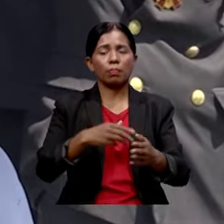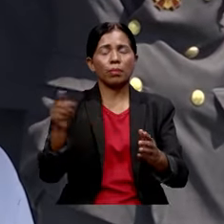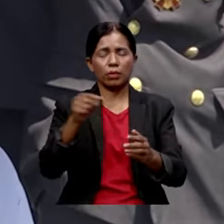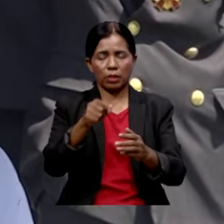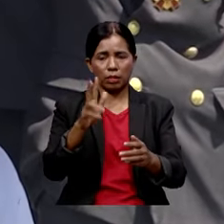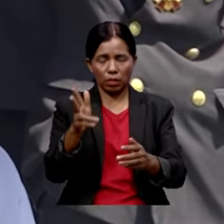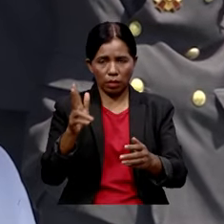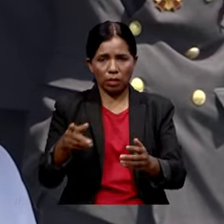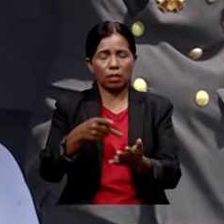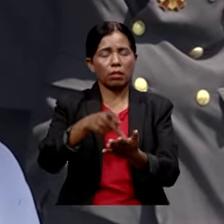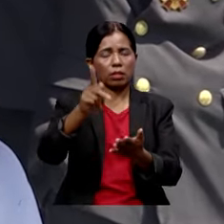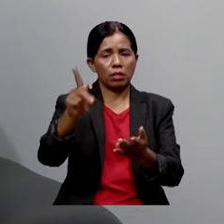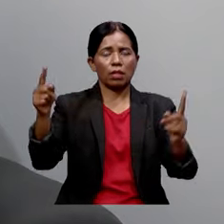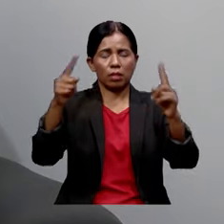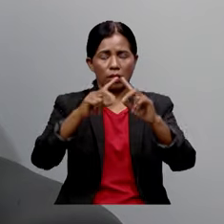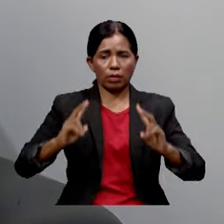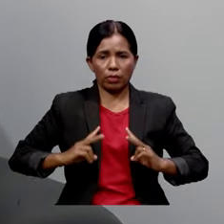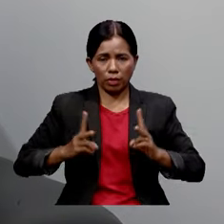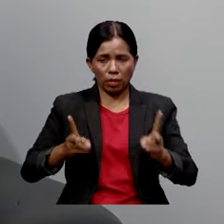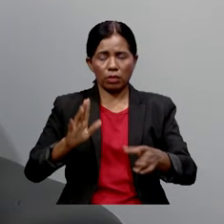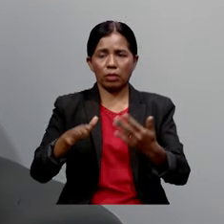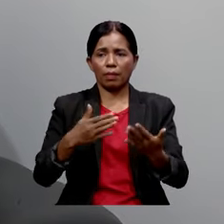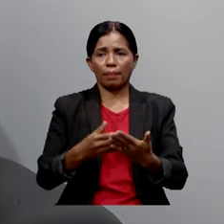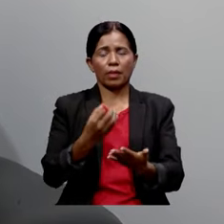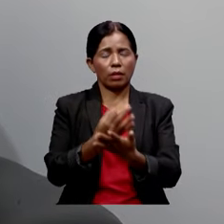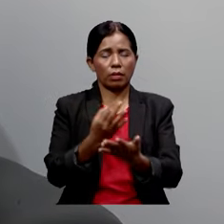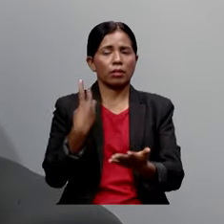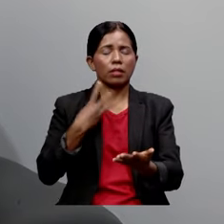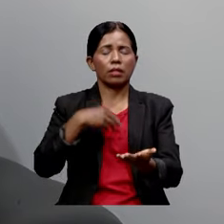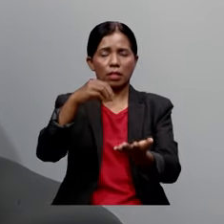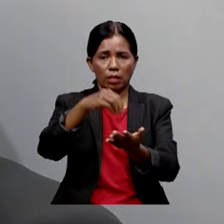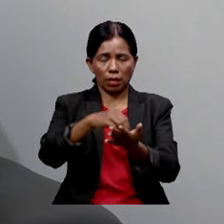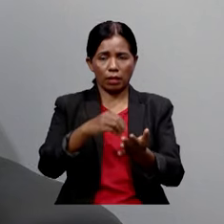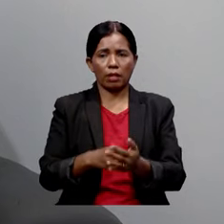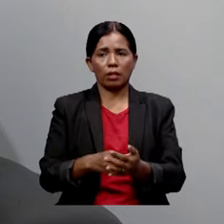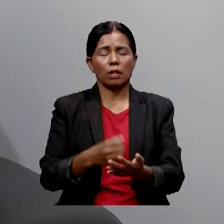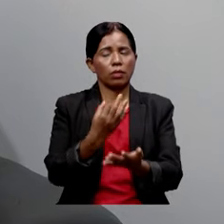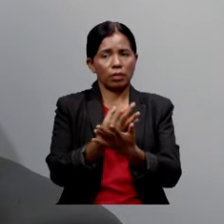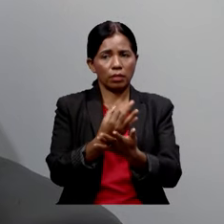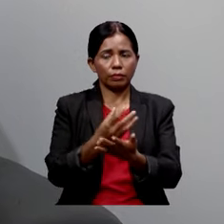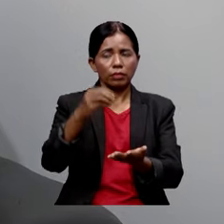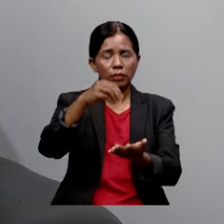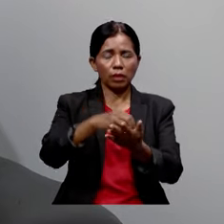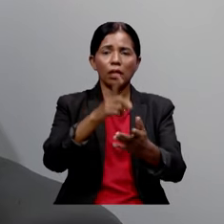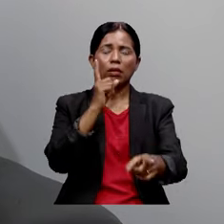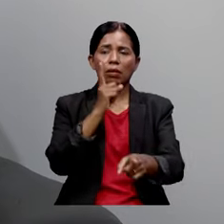nulo Resin, se ralo pagamento a veterano Siragne. O CNB, mas que está prevê, né? Orçamento não prevê loja